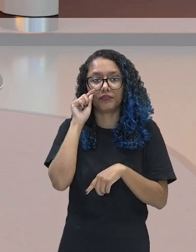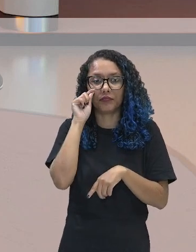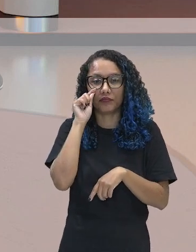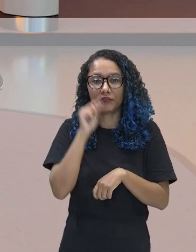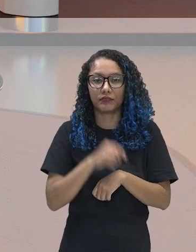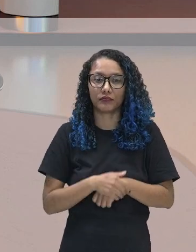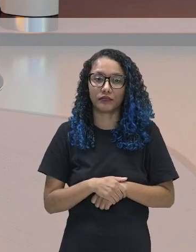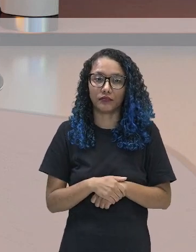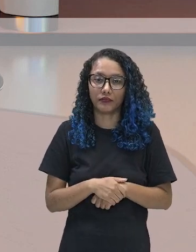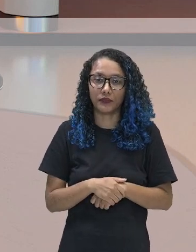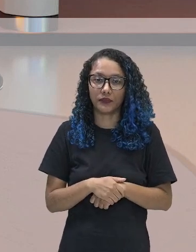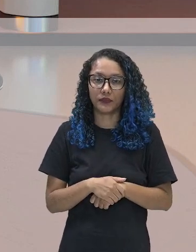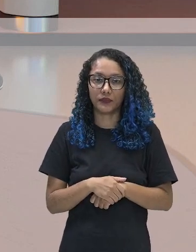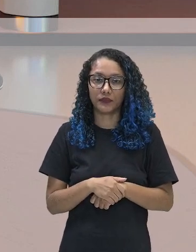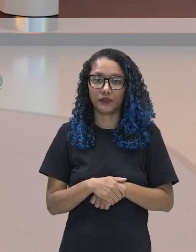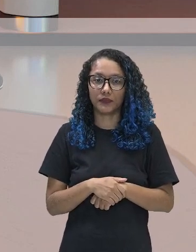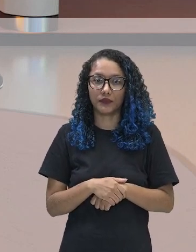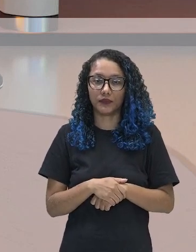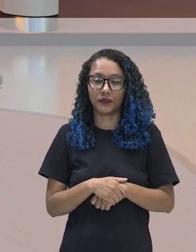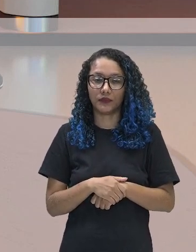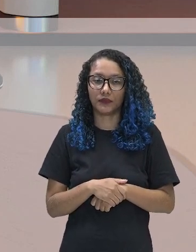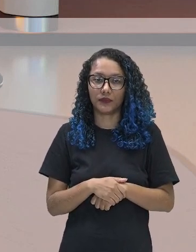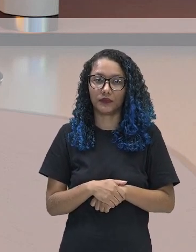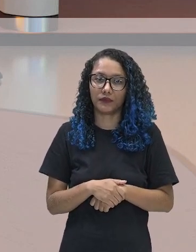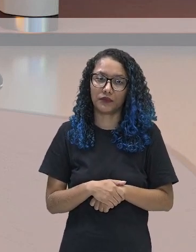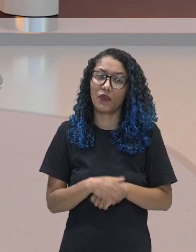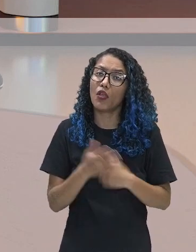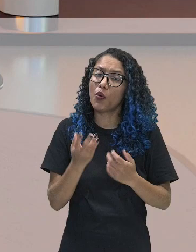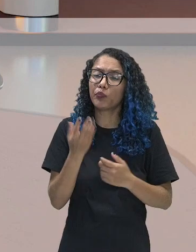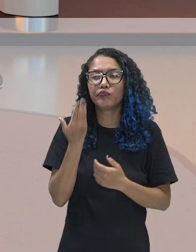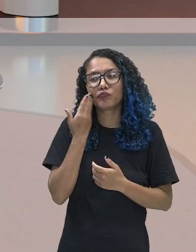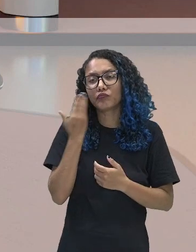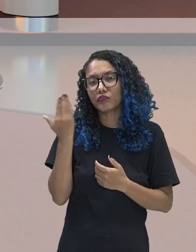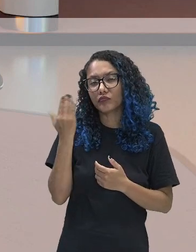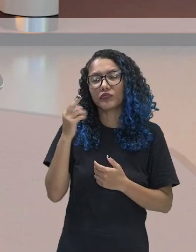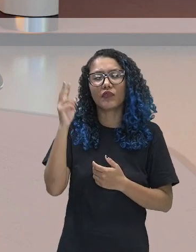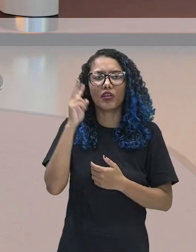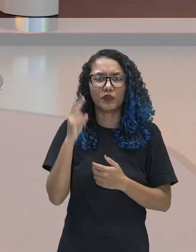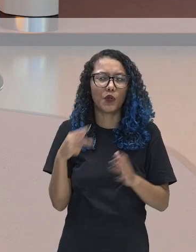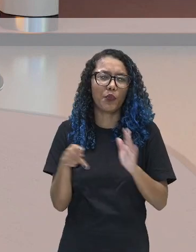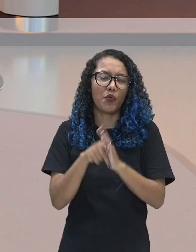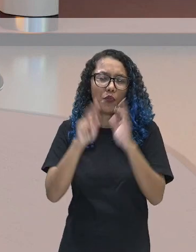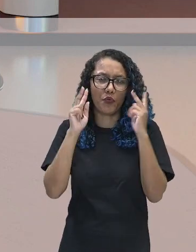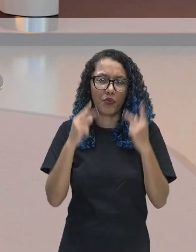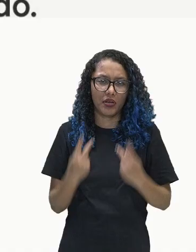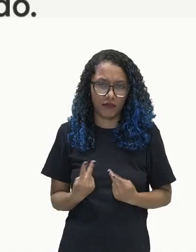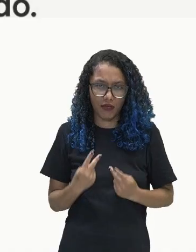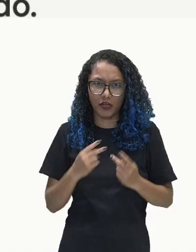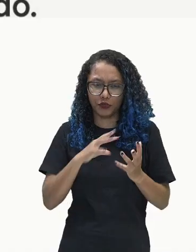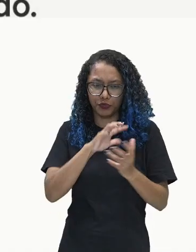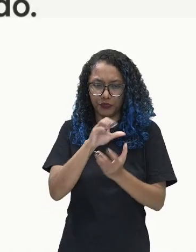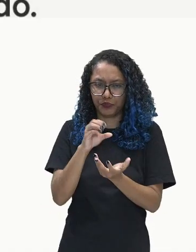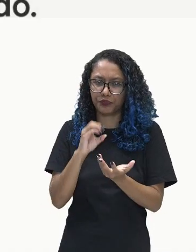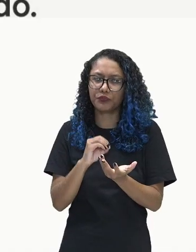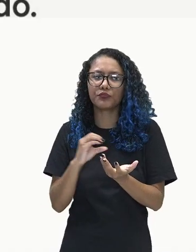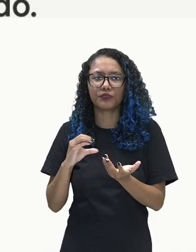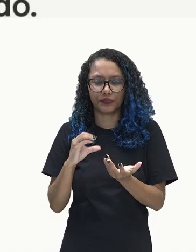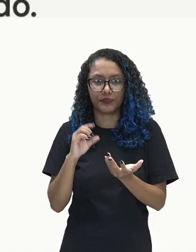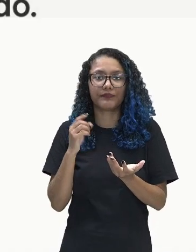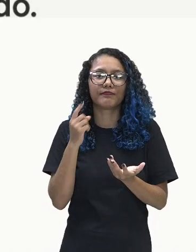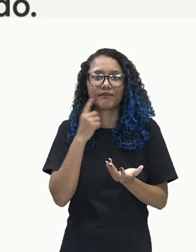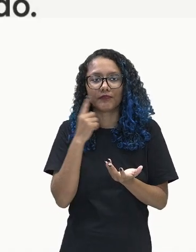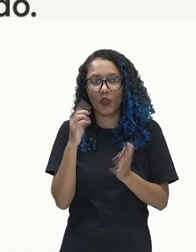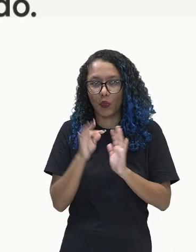da nossa história, da história da humanidade, a história ocidental. Vamos continuar com o texto. Vamos lá, gente.